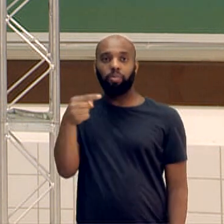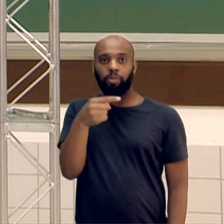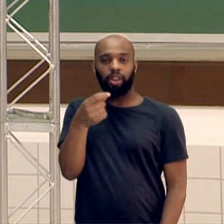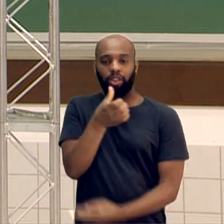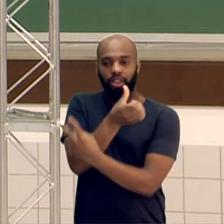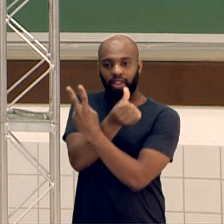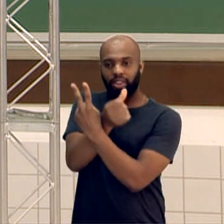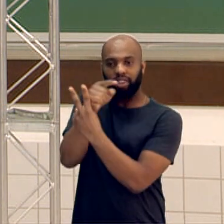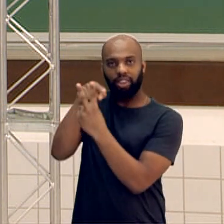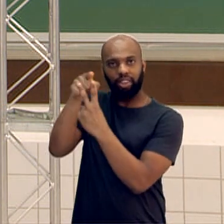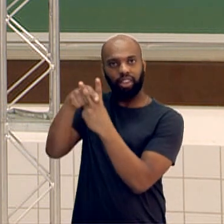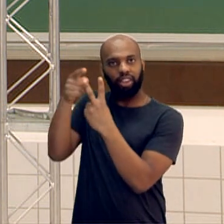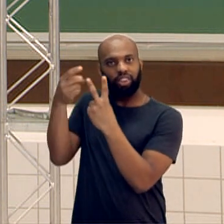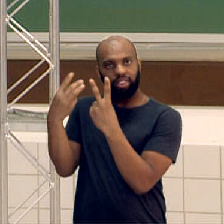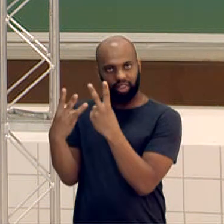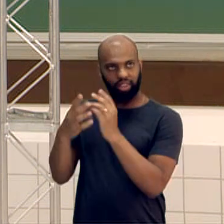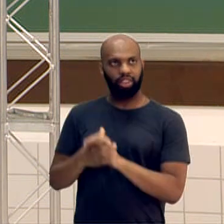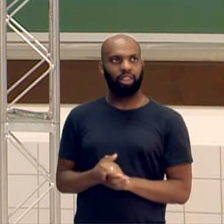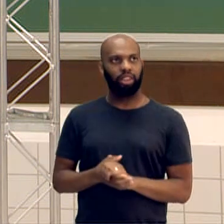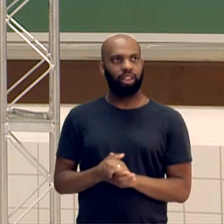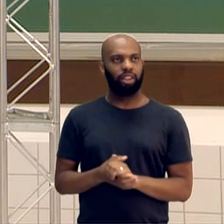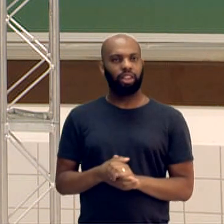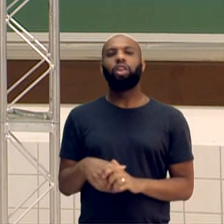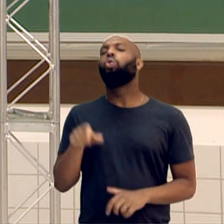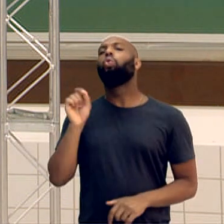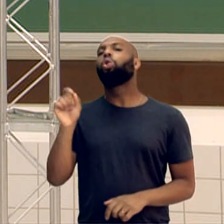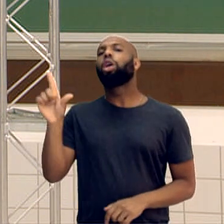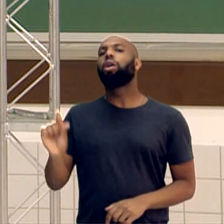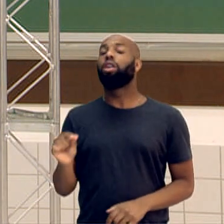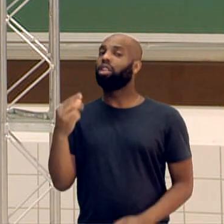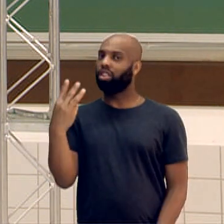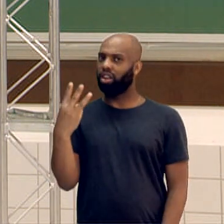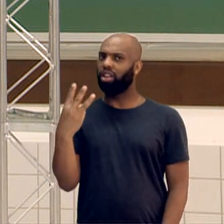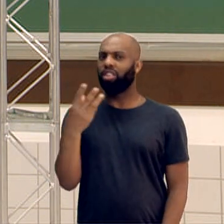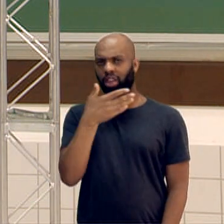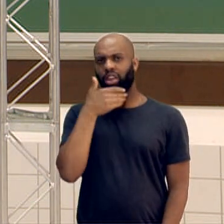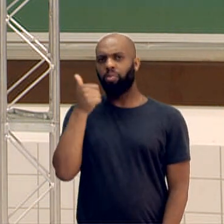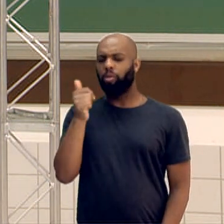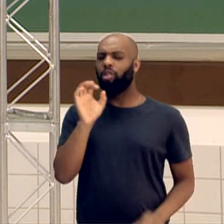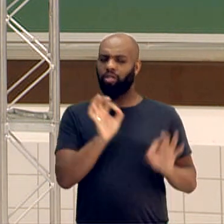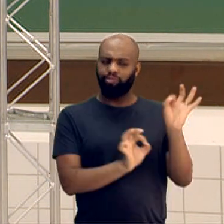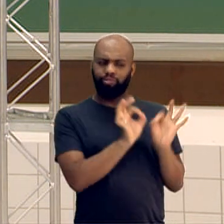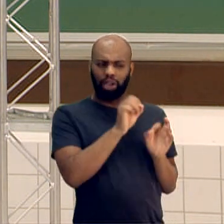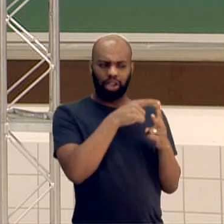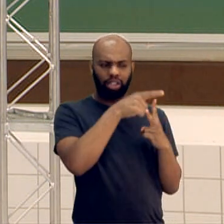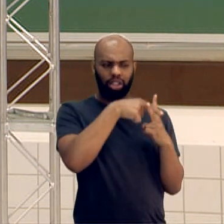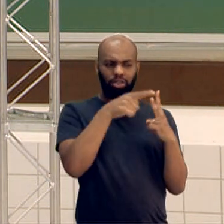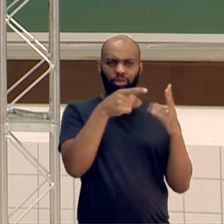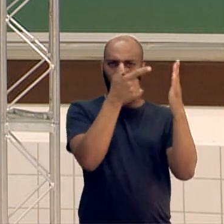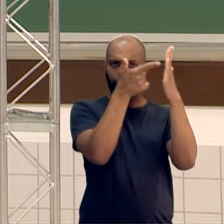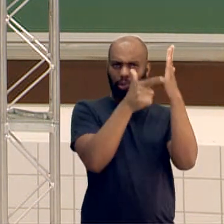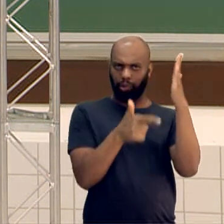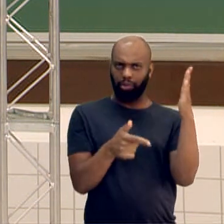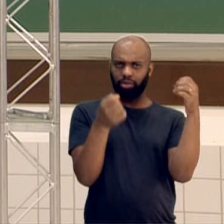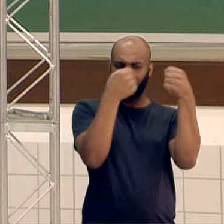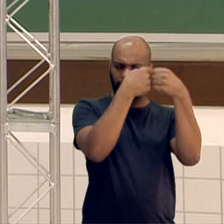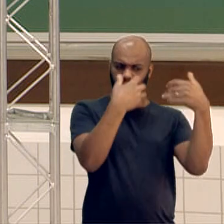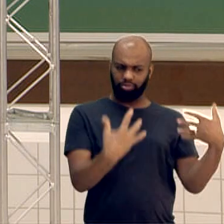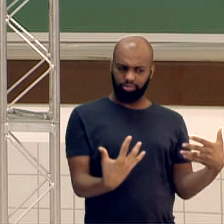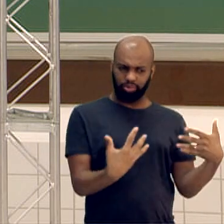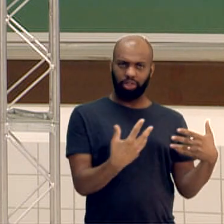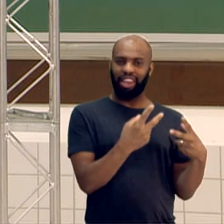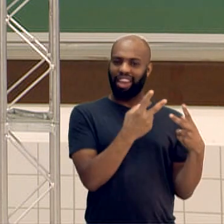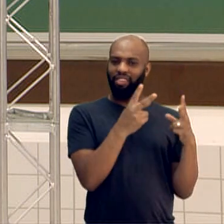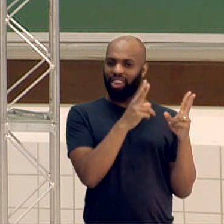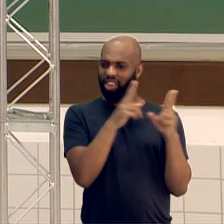de 3. Veja, quem é a menor raiz é 3, então a gente precisa deixar todo mundo ali na raiz